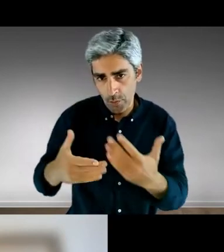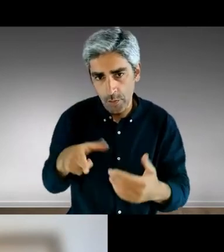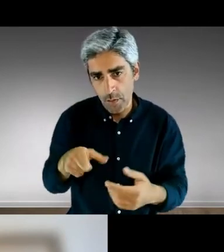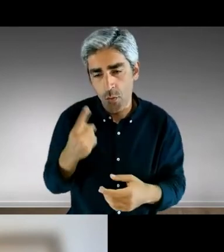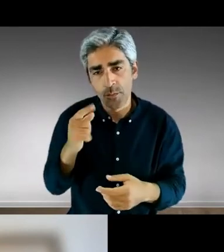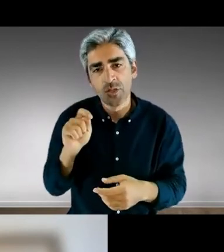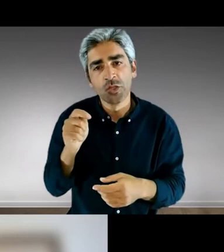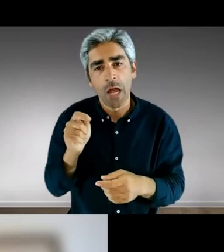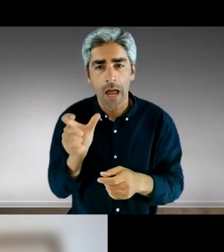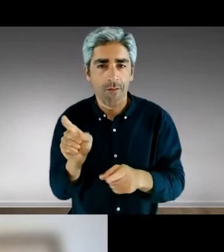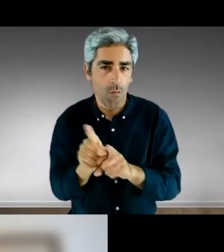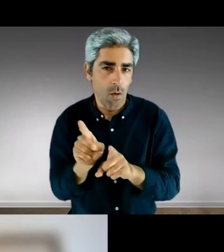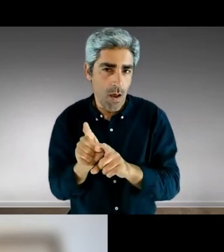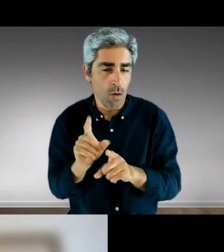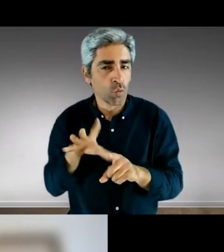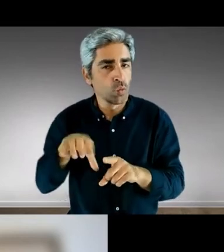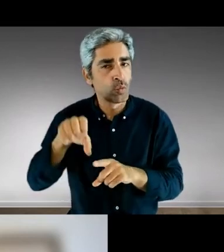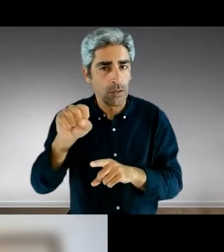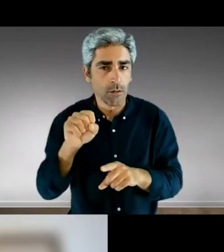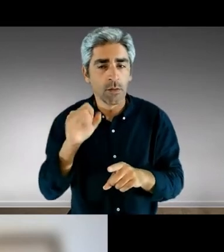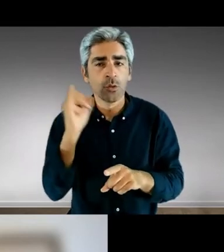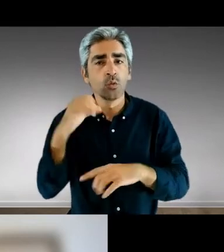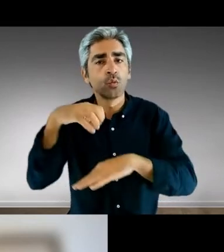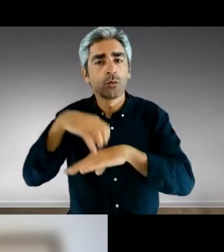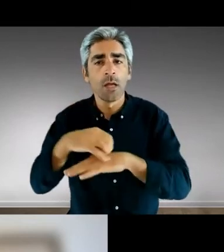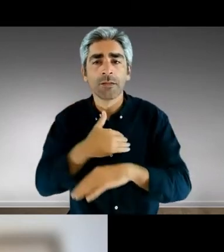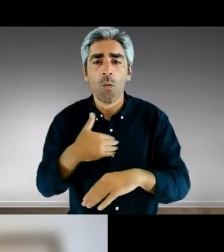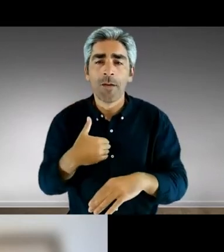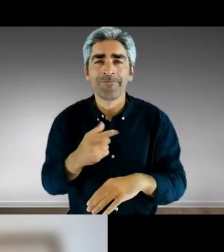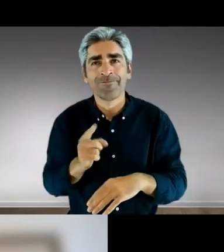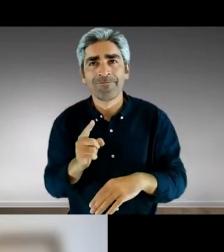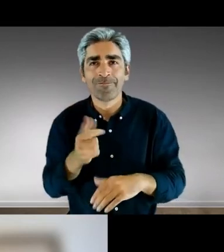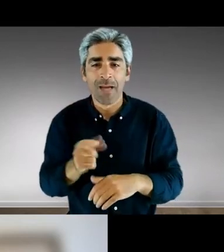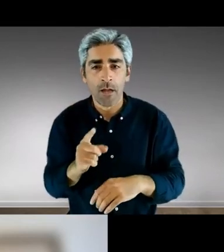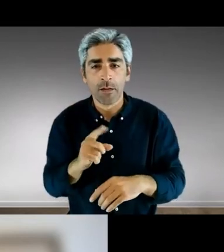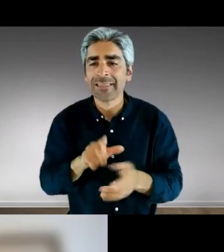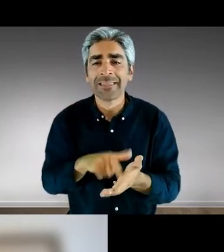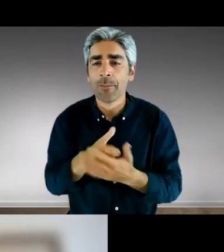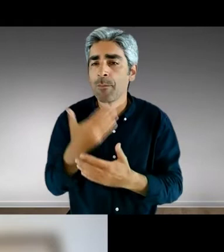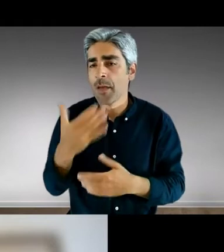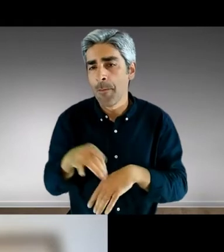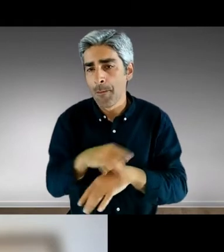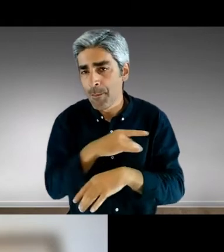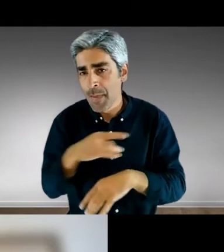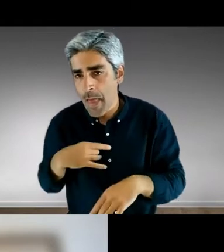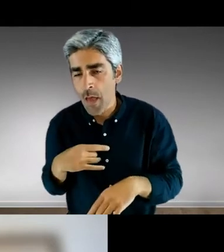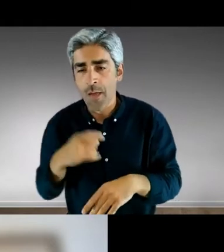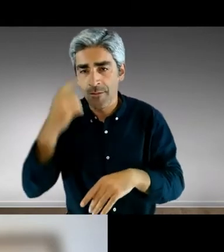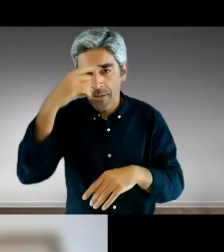sucesso e que muitas vezes não acontece, pelo menos nas instituições de saúde. É sempre pedido ao médico, ao enfermeiro, mais um tempinho